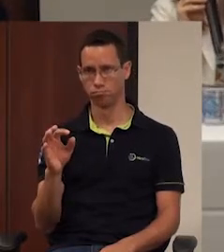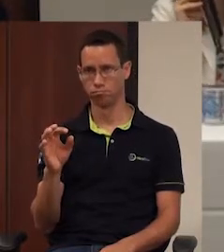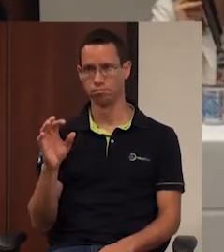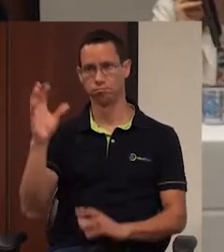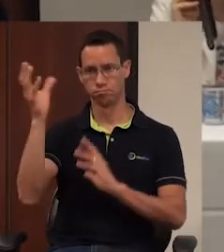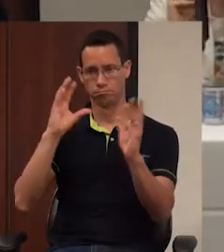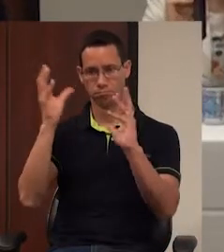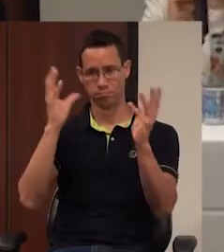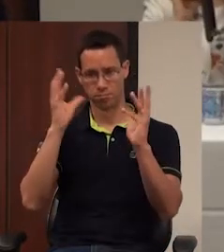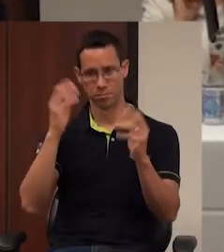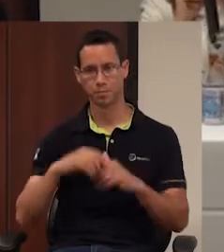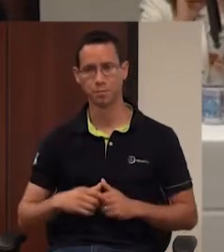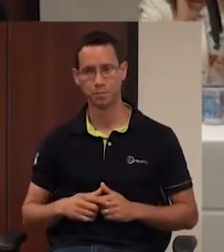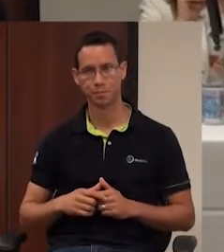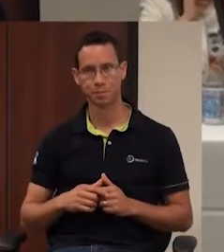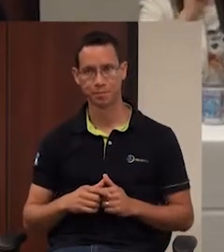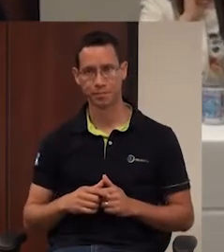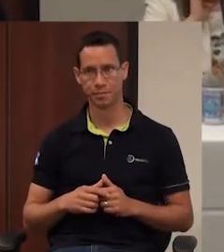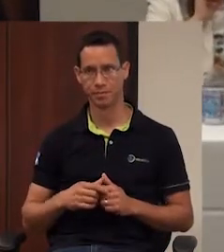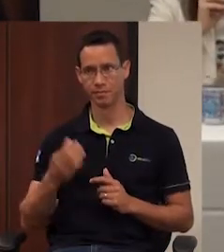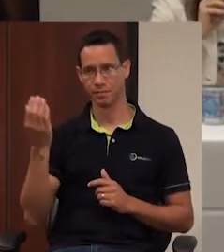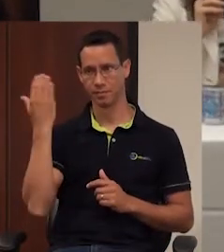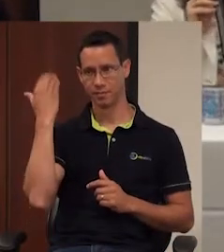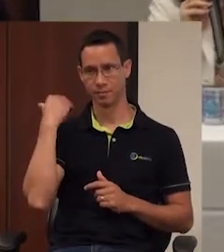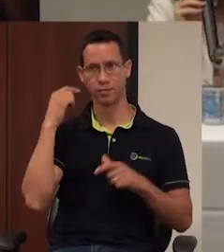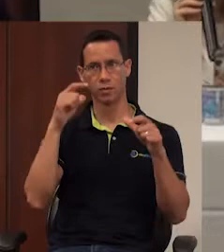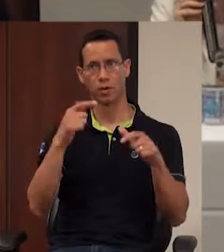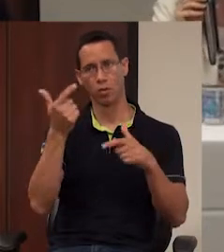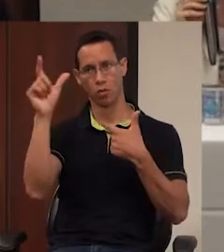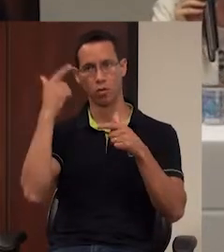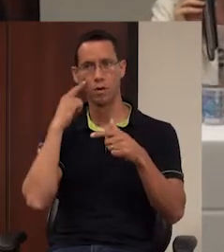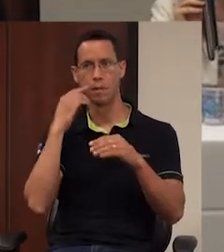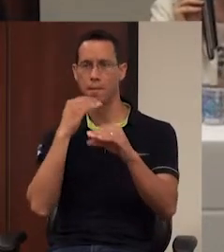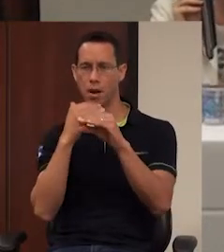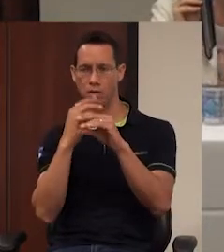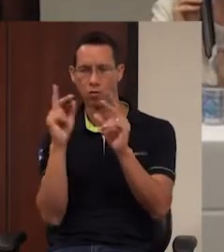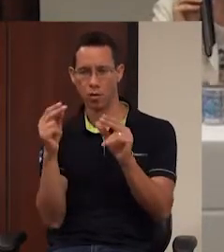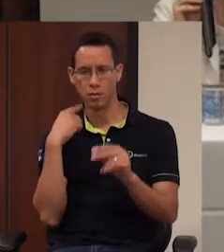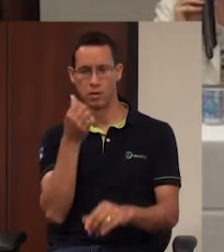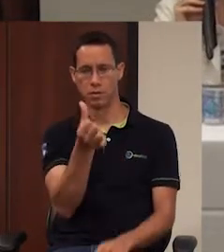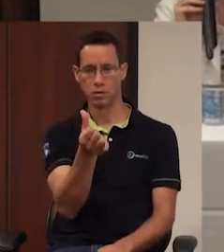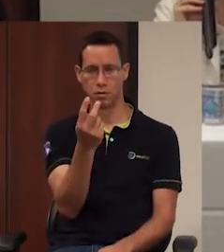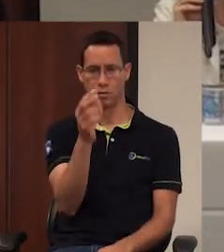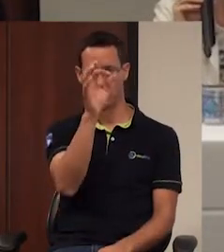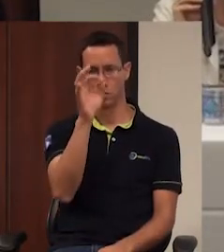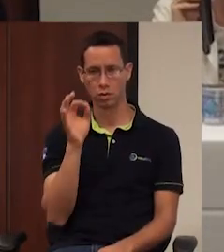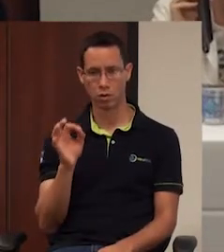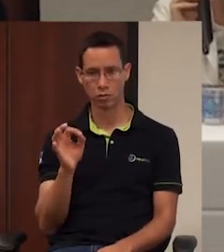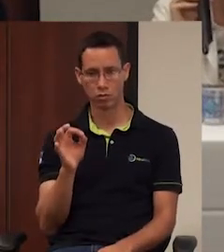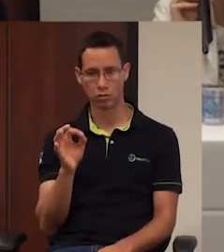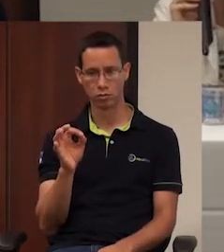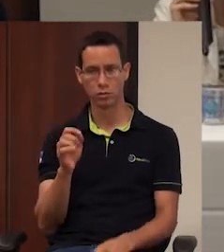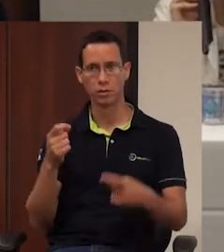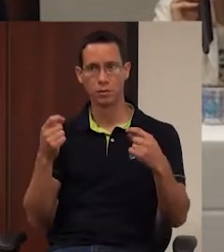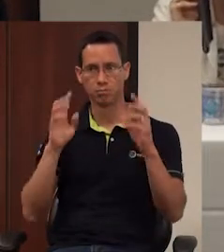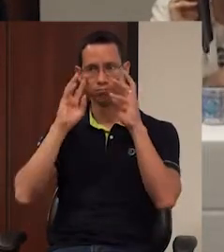como resultado desse status quo anterior, claro, era um outro lugar, mas a situação muito parecida. 62% dos pacientes dependiam de